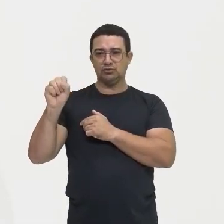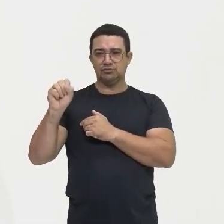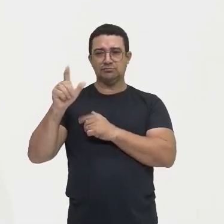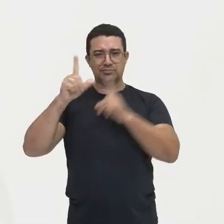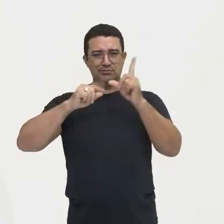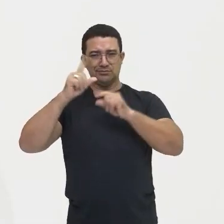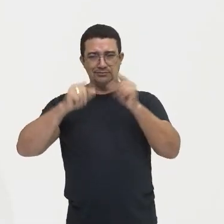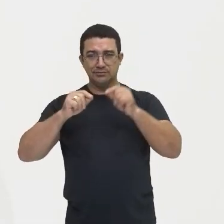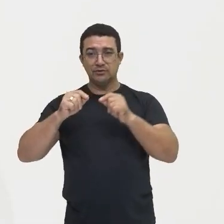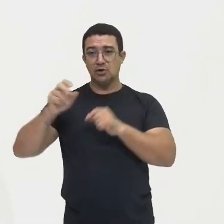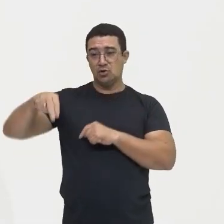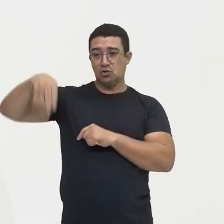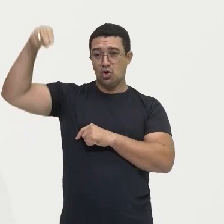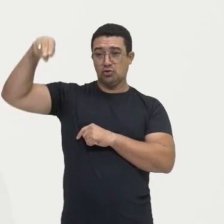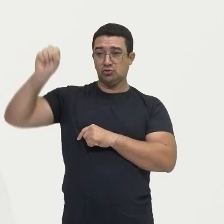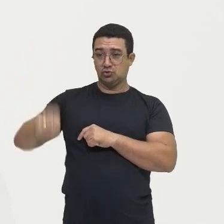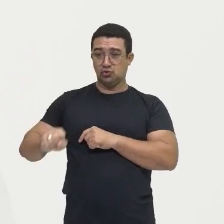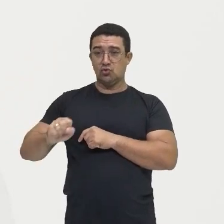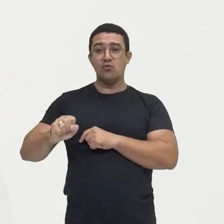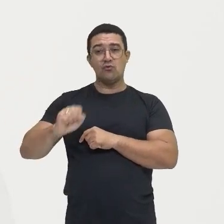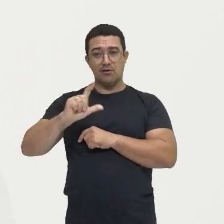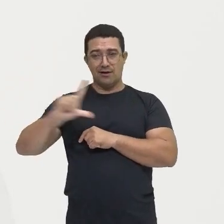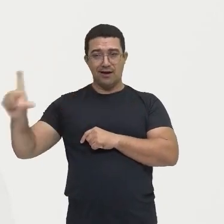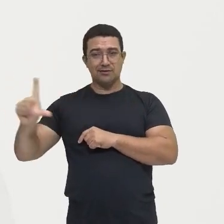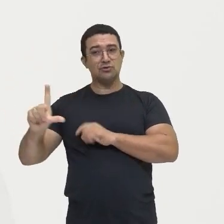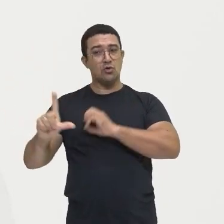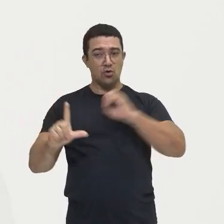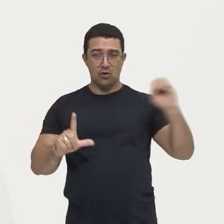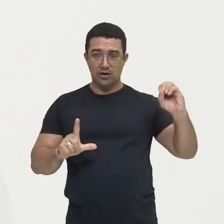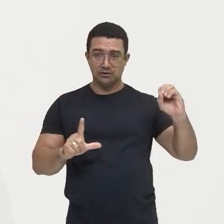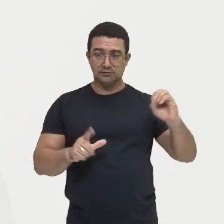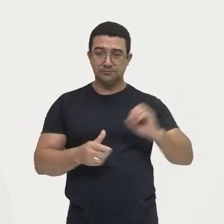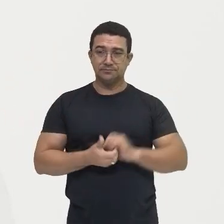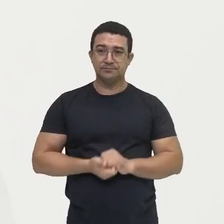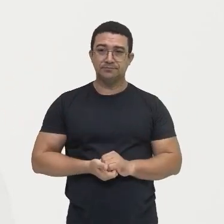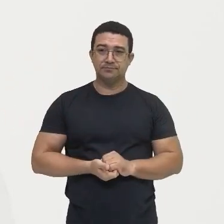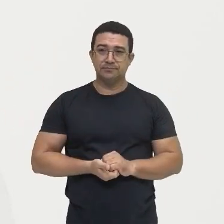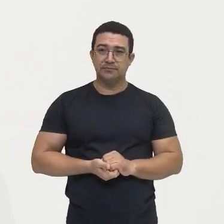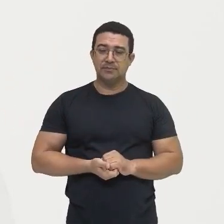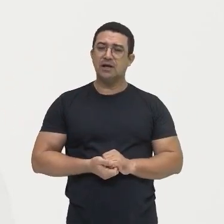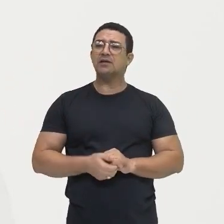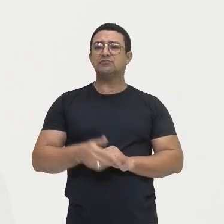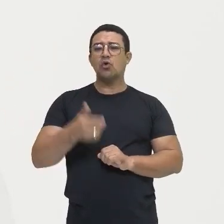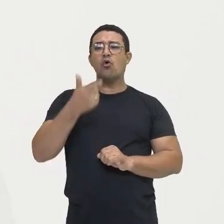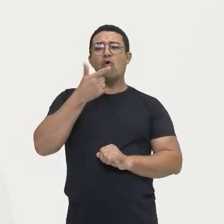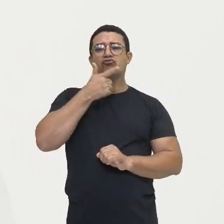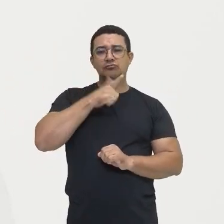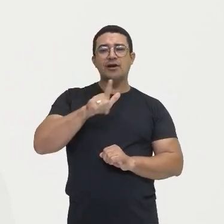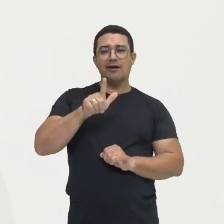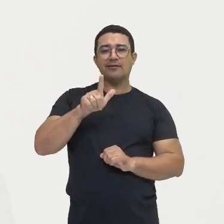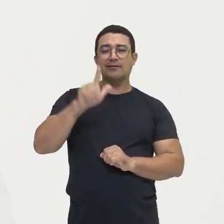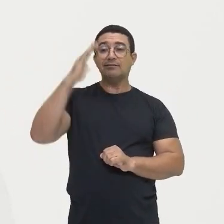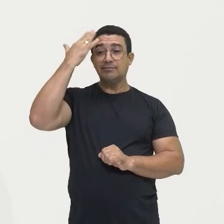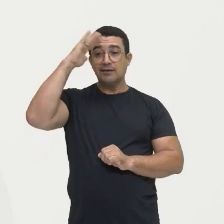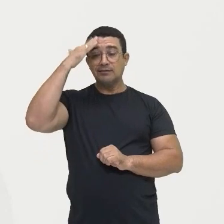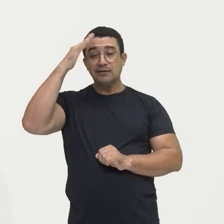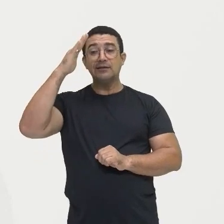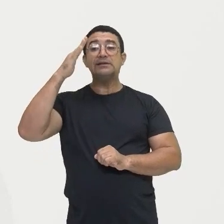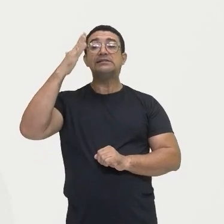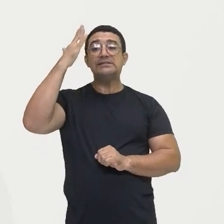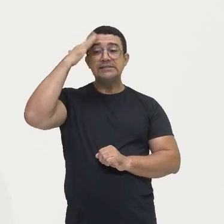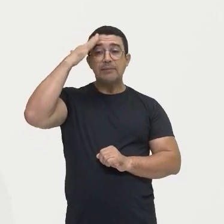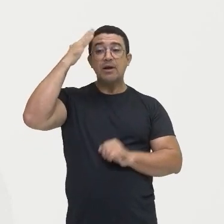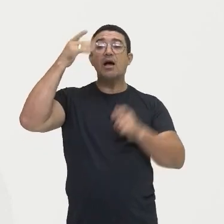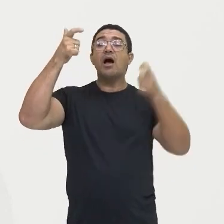sul, o leste, o oeste, tudo bem? E aqui a gente consegue compreender melhor, localizar melhor